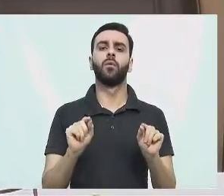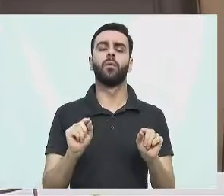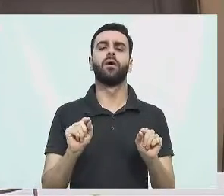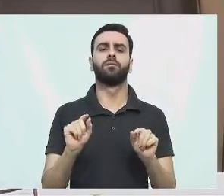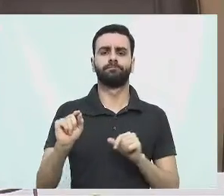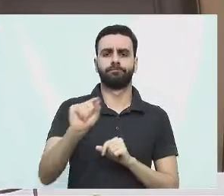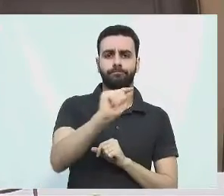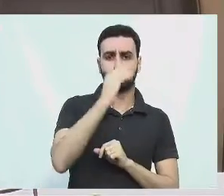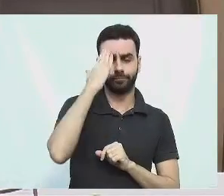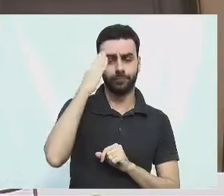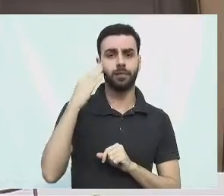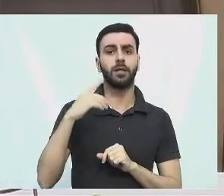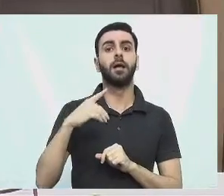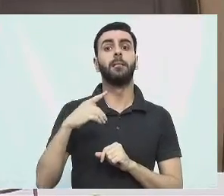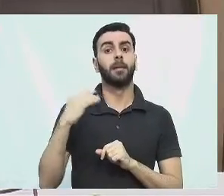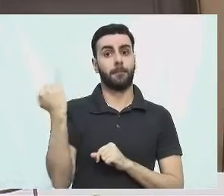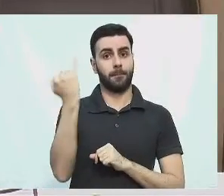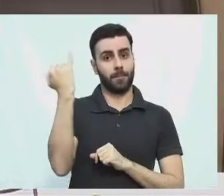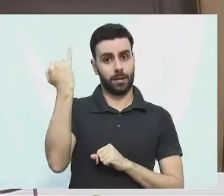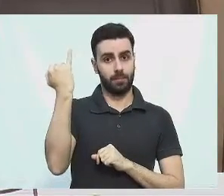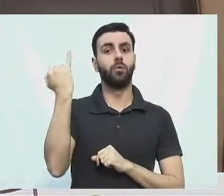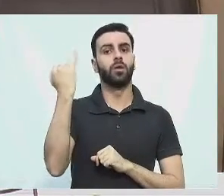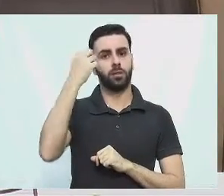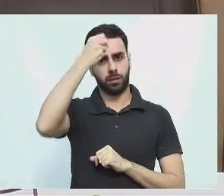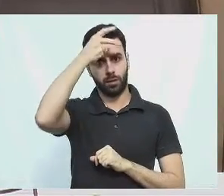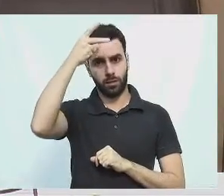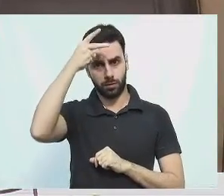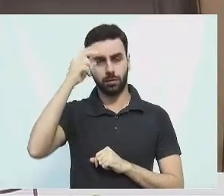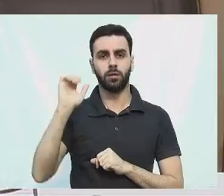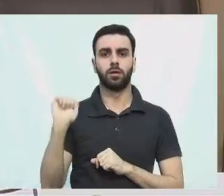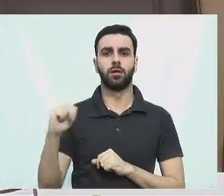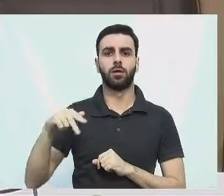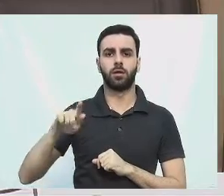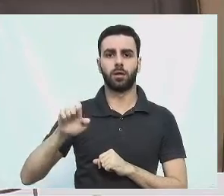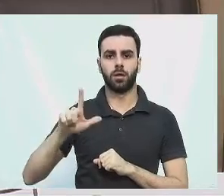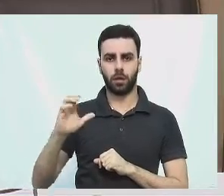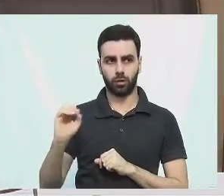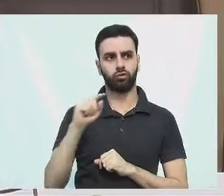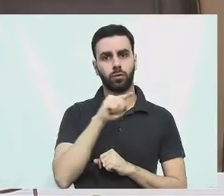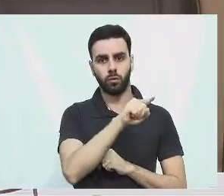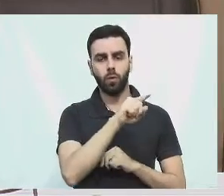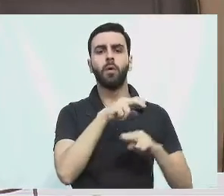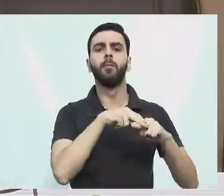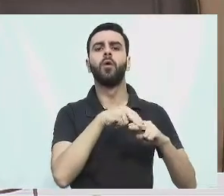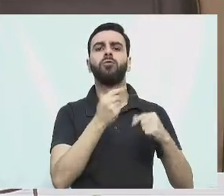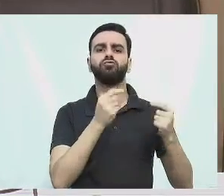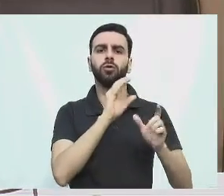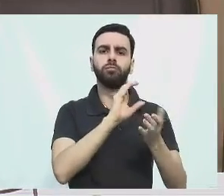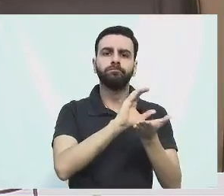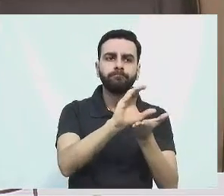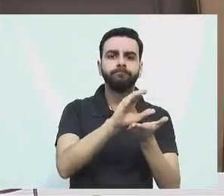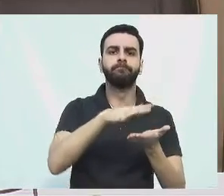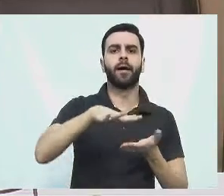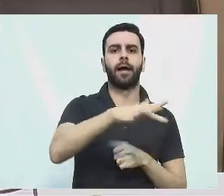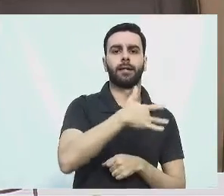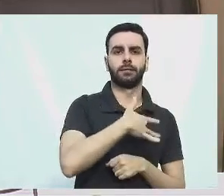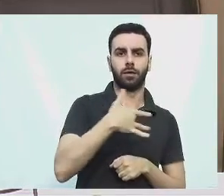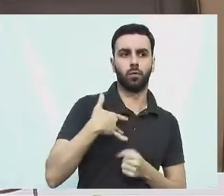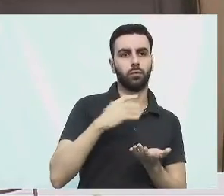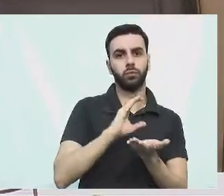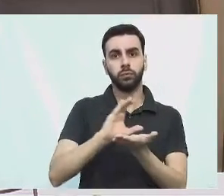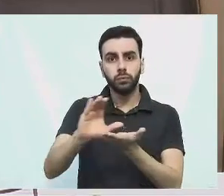também, da Louros Administração, Ângelo Schecker, no que se refere aos investimentos em saúde, em